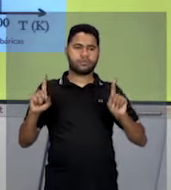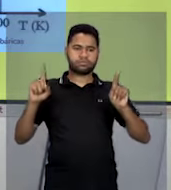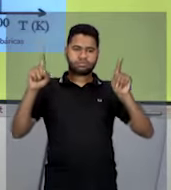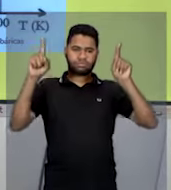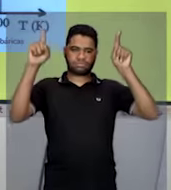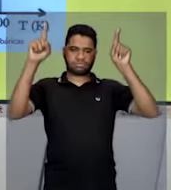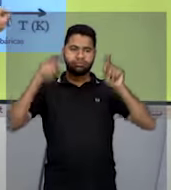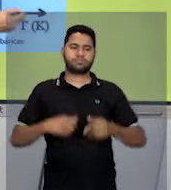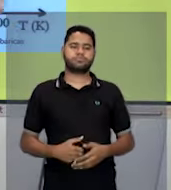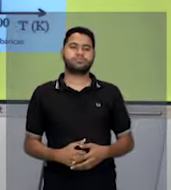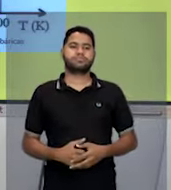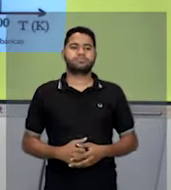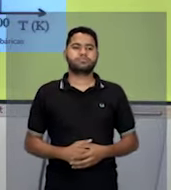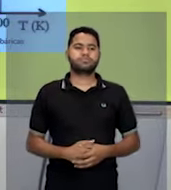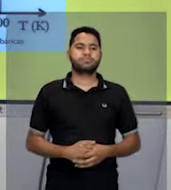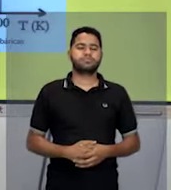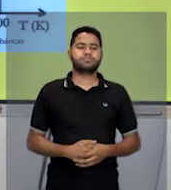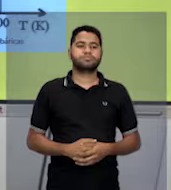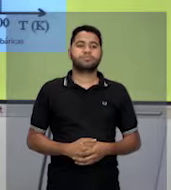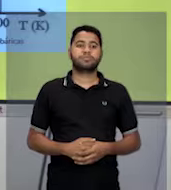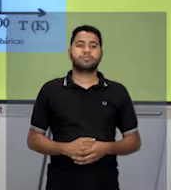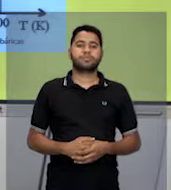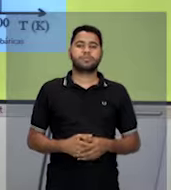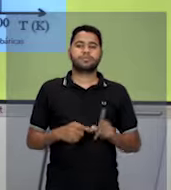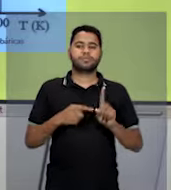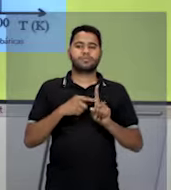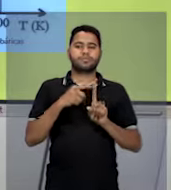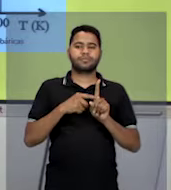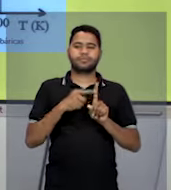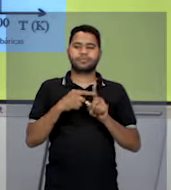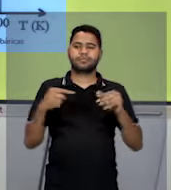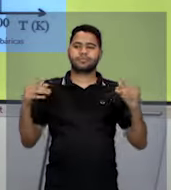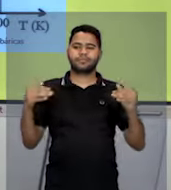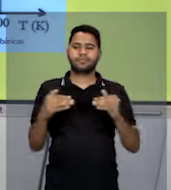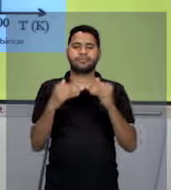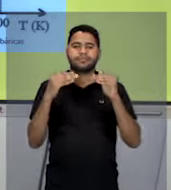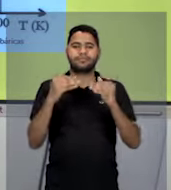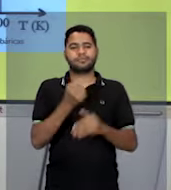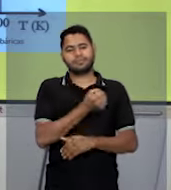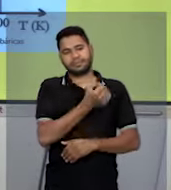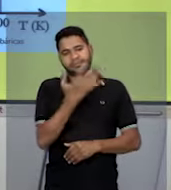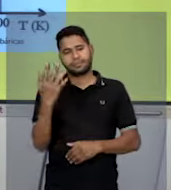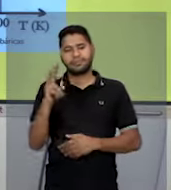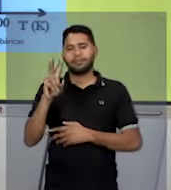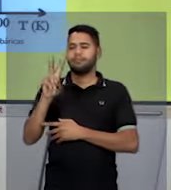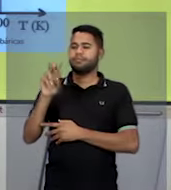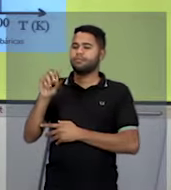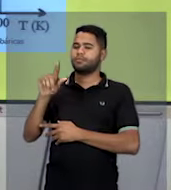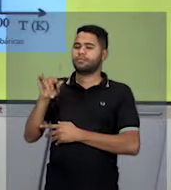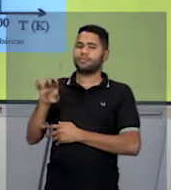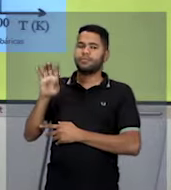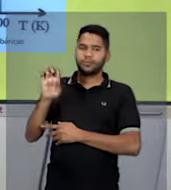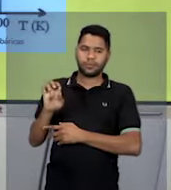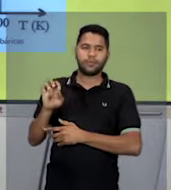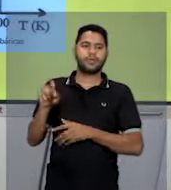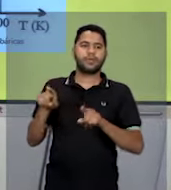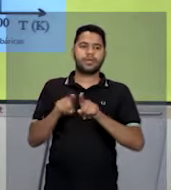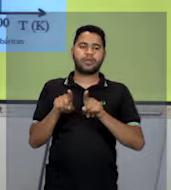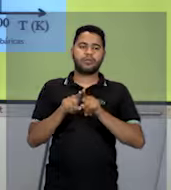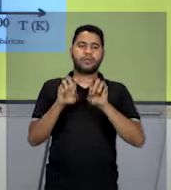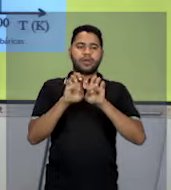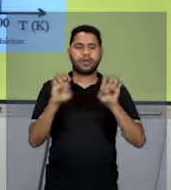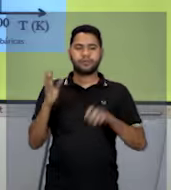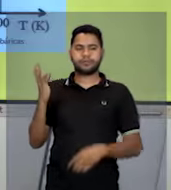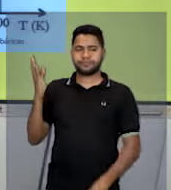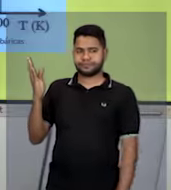à temperatura em relação à quantidade de volumes e o gráfico, a equação